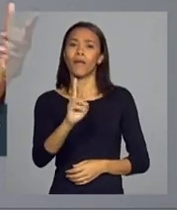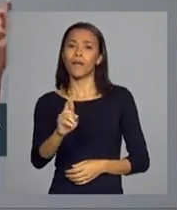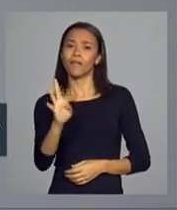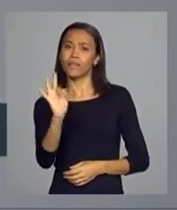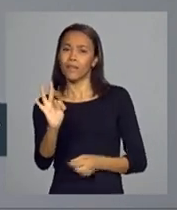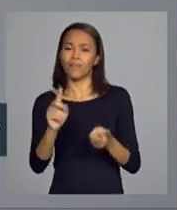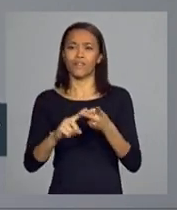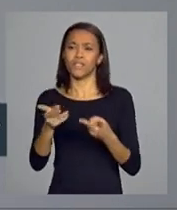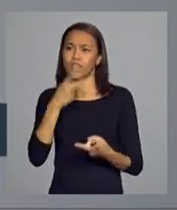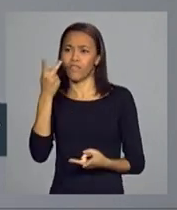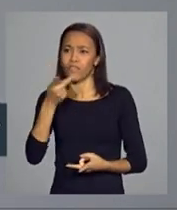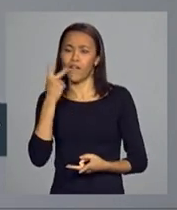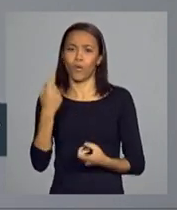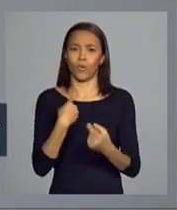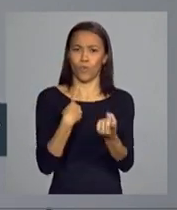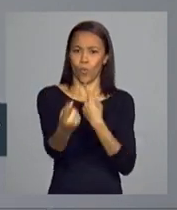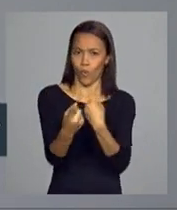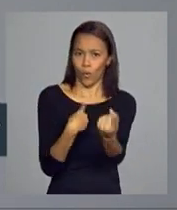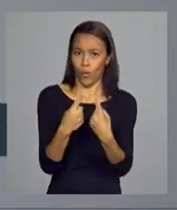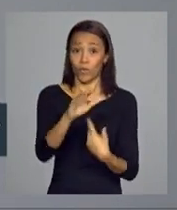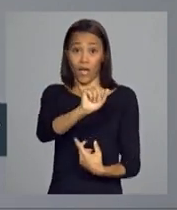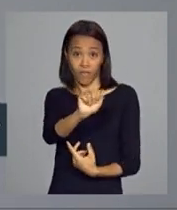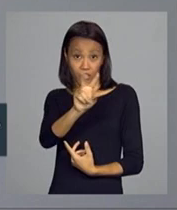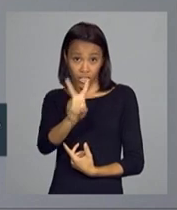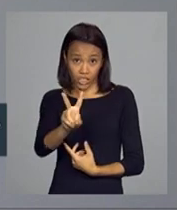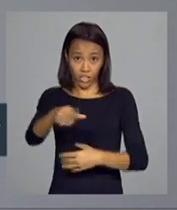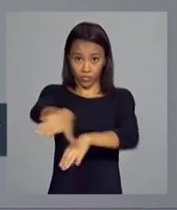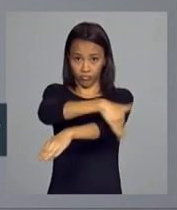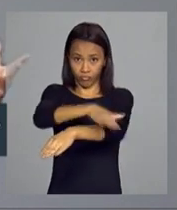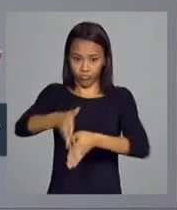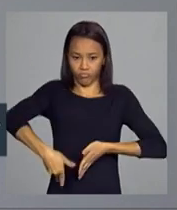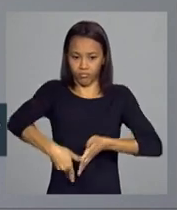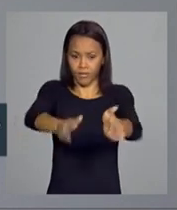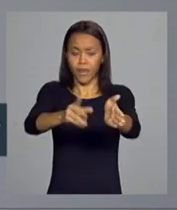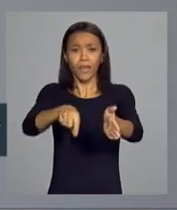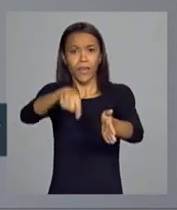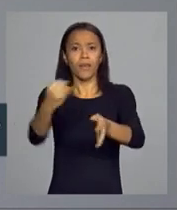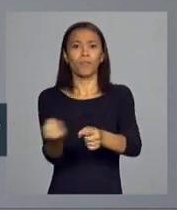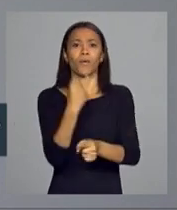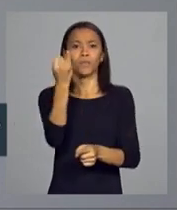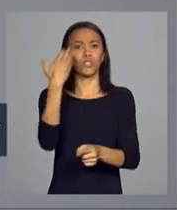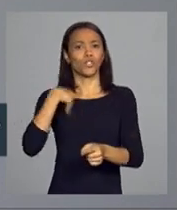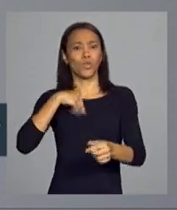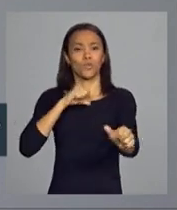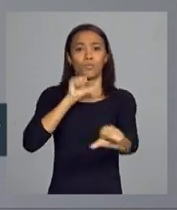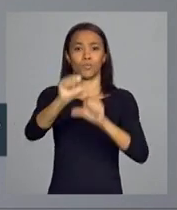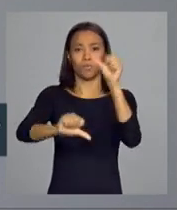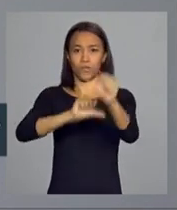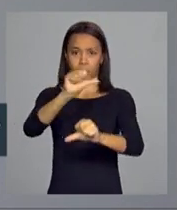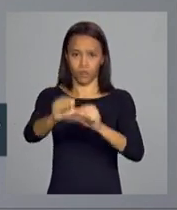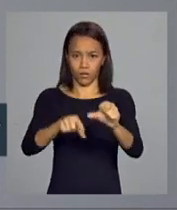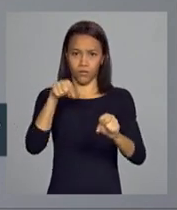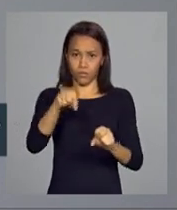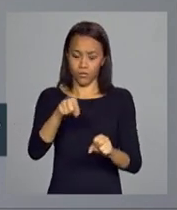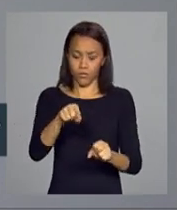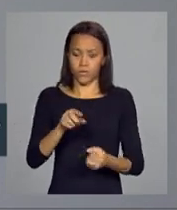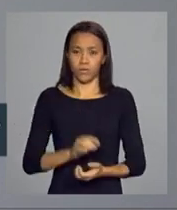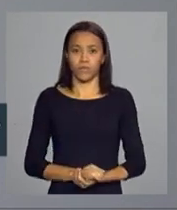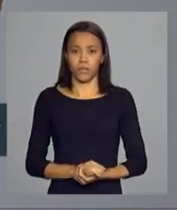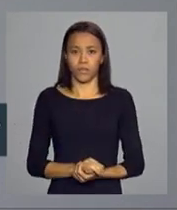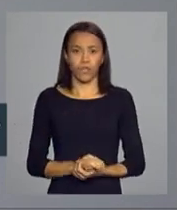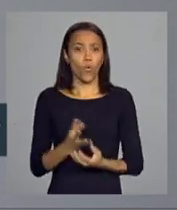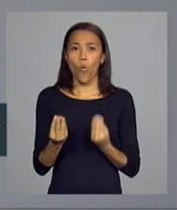as avenidas, da Avenida Tronco, que de fato é muito importante que nós modifiquemos as condições